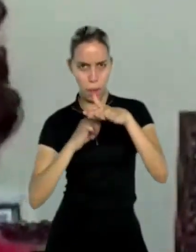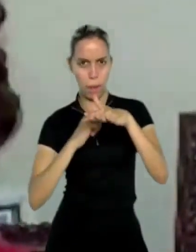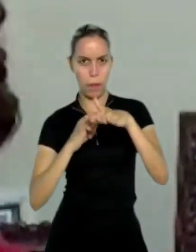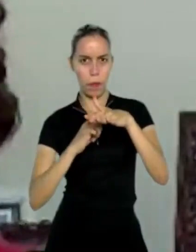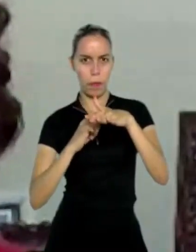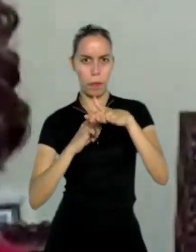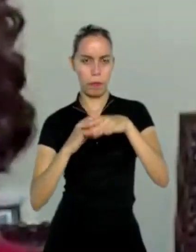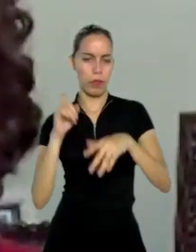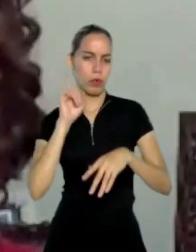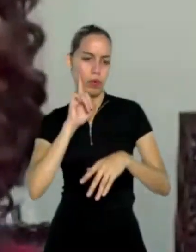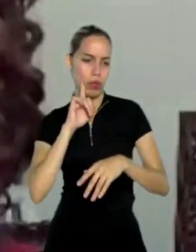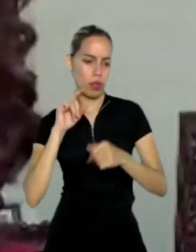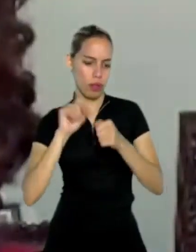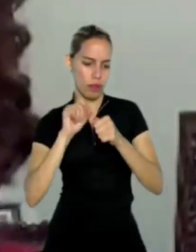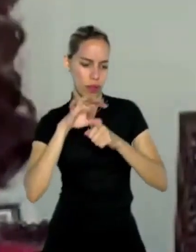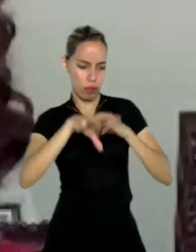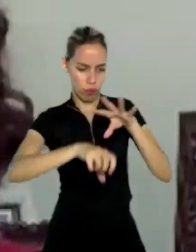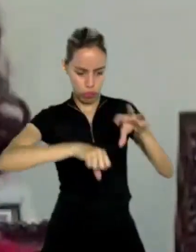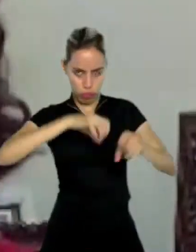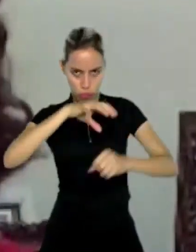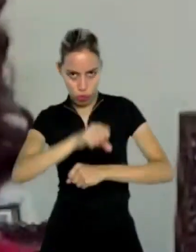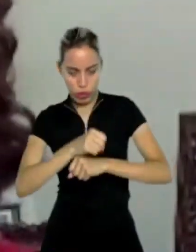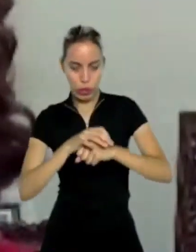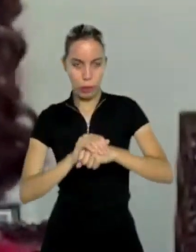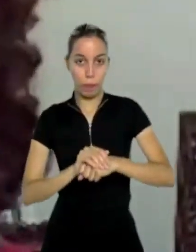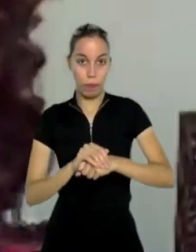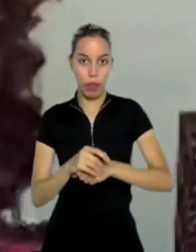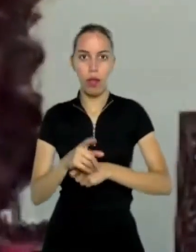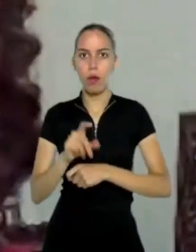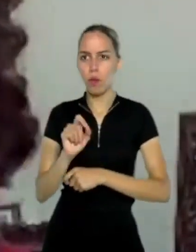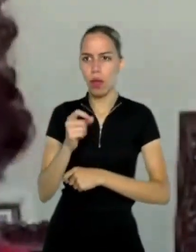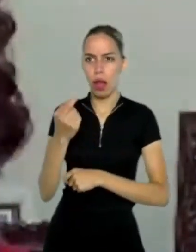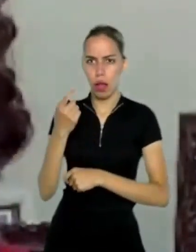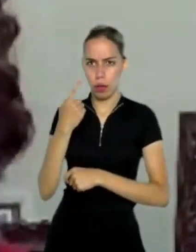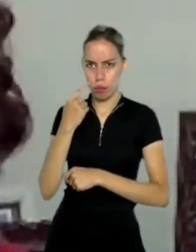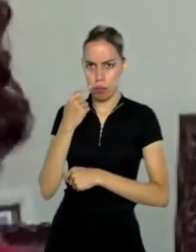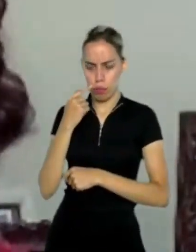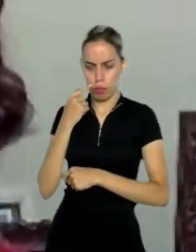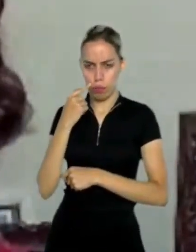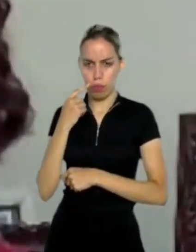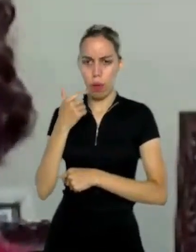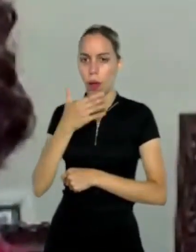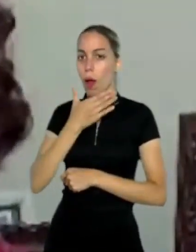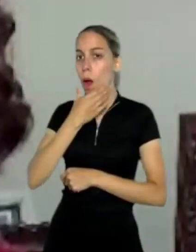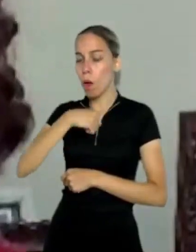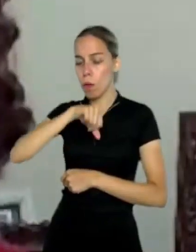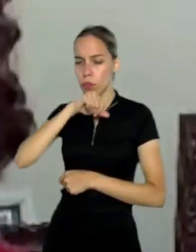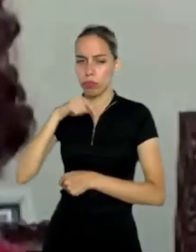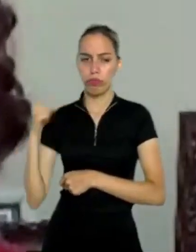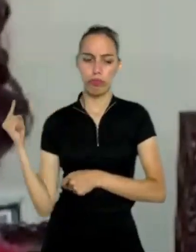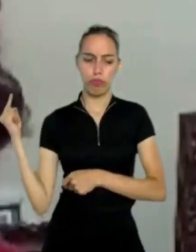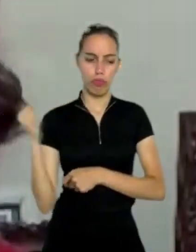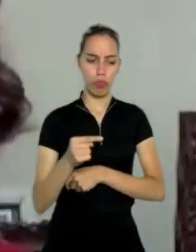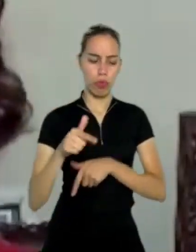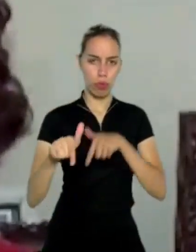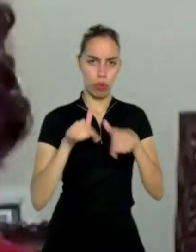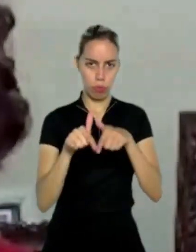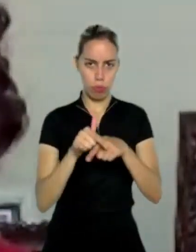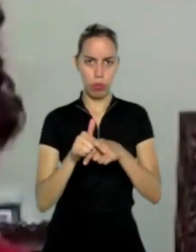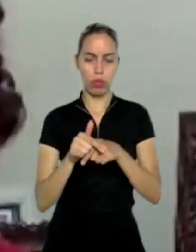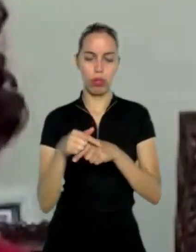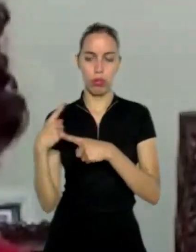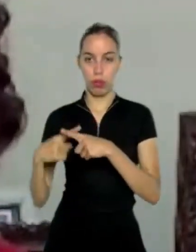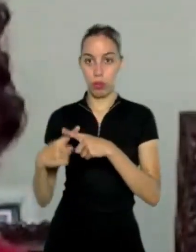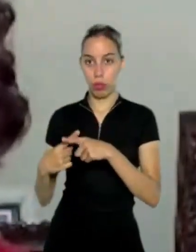na região. E meu pai foi trabalhar lá. Meu pai e minha mãe são de Minas, né? Meu pai do norte de Minas, a